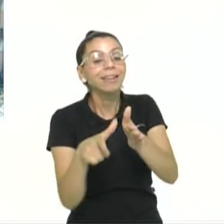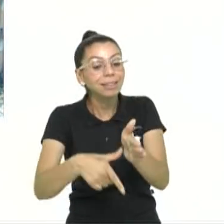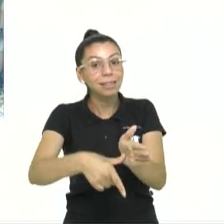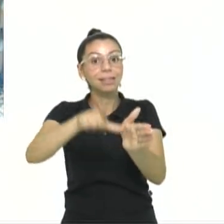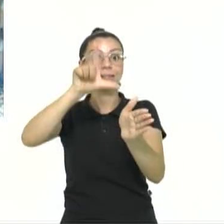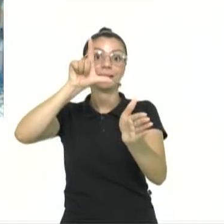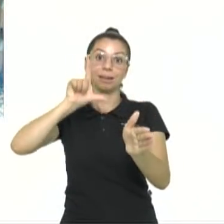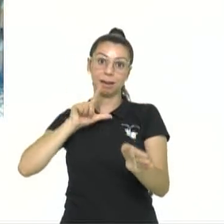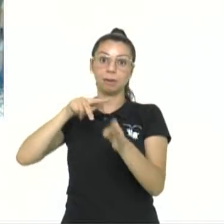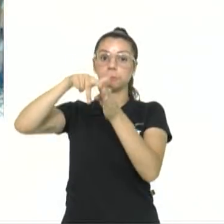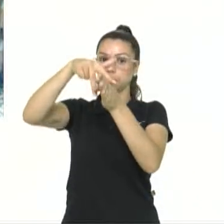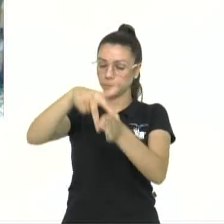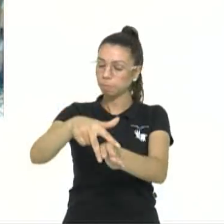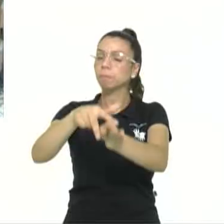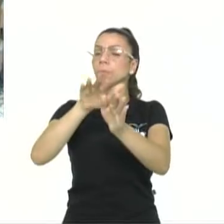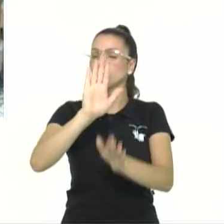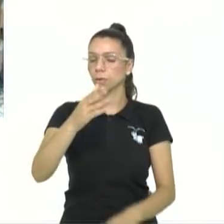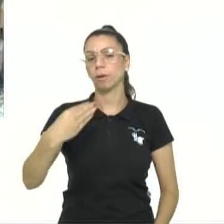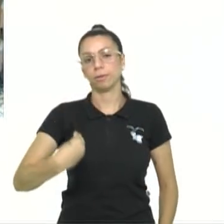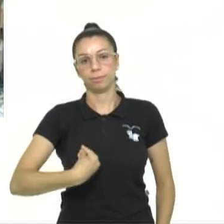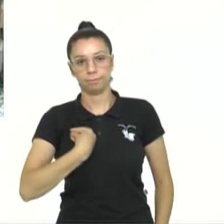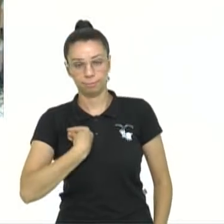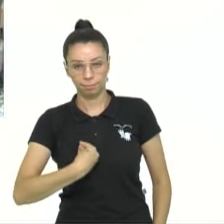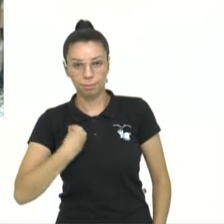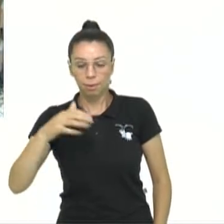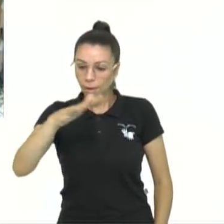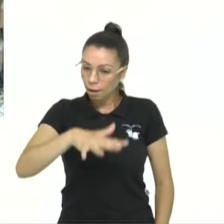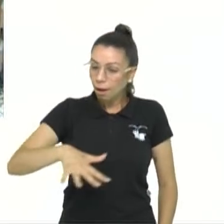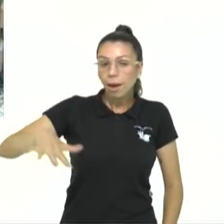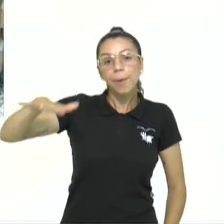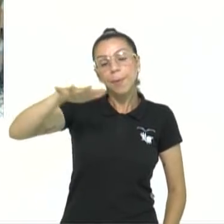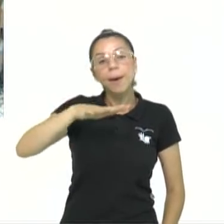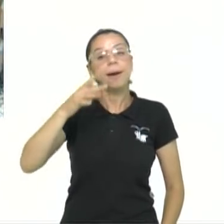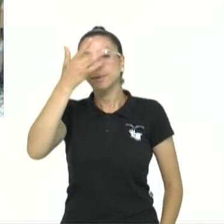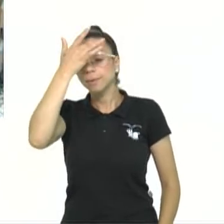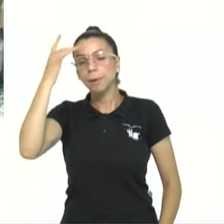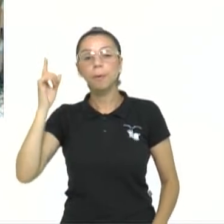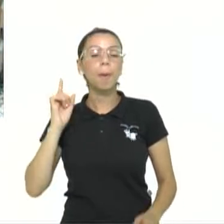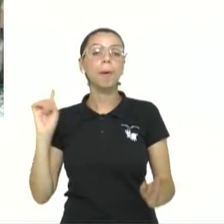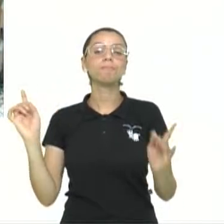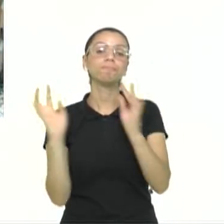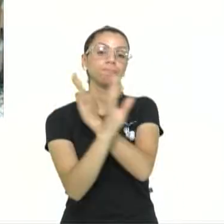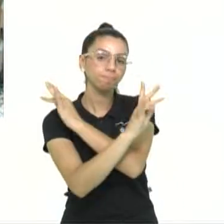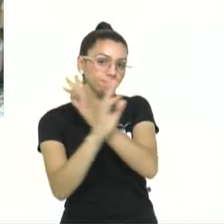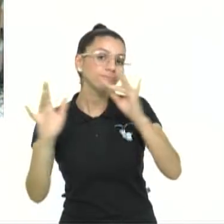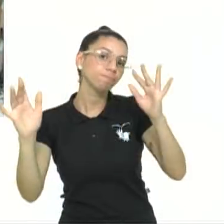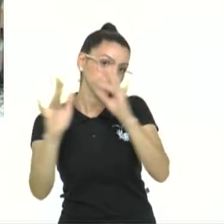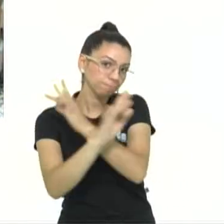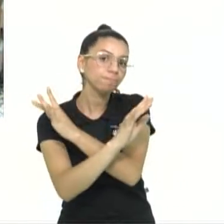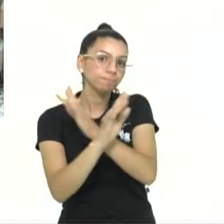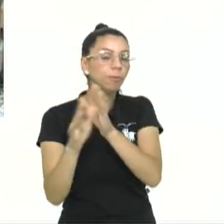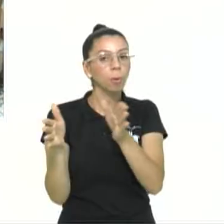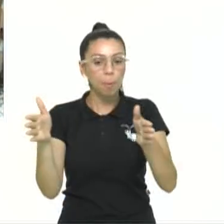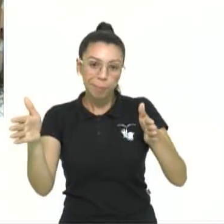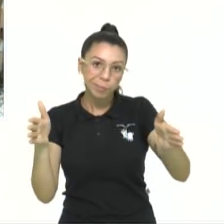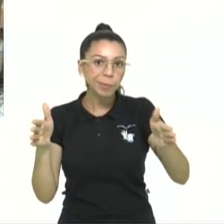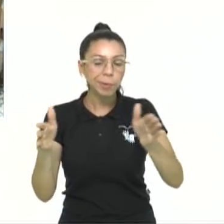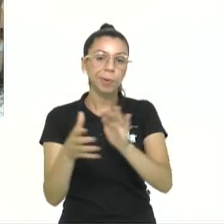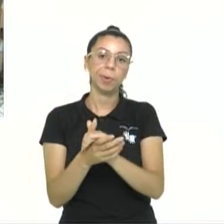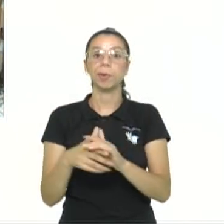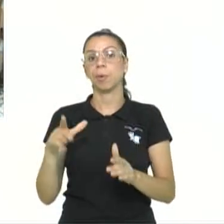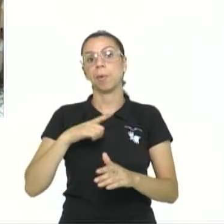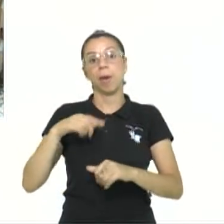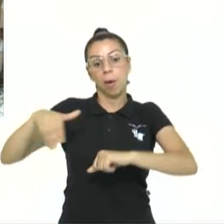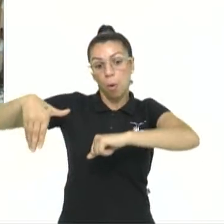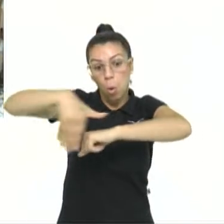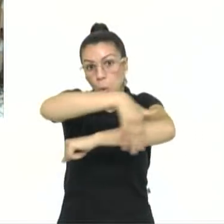tropeiros. Eles já existiam, eram áreas de circulação das pessoas naqueles períodos, né? Não eram